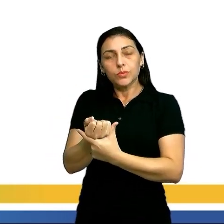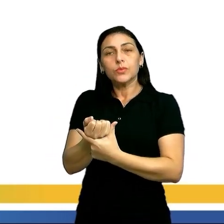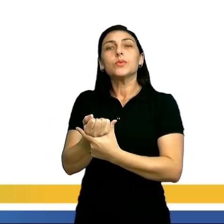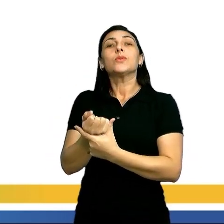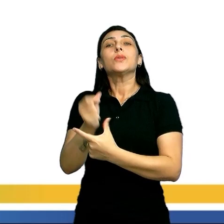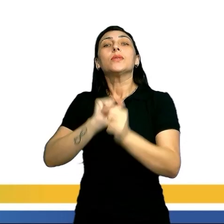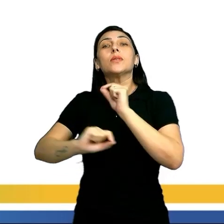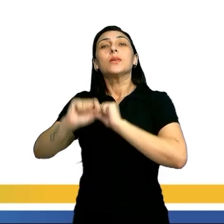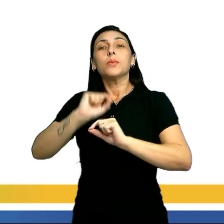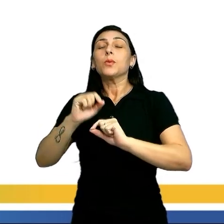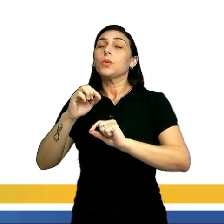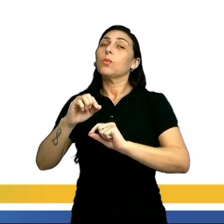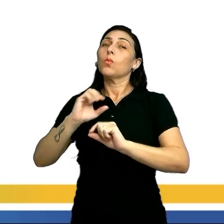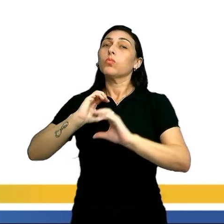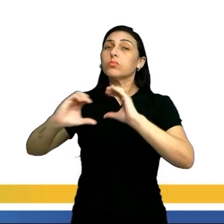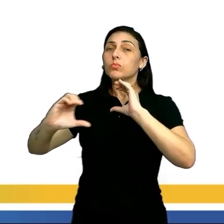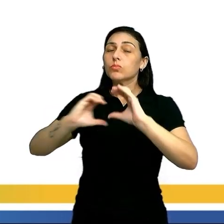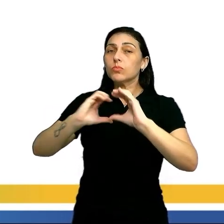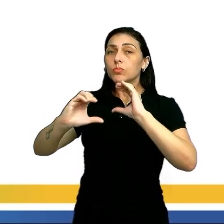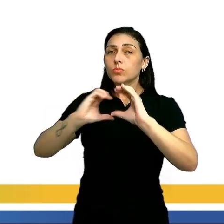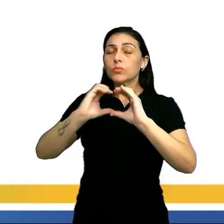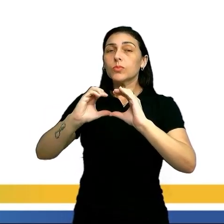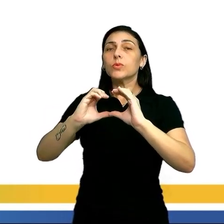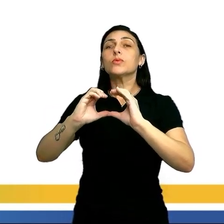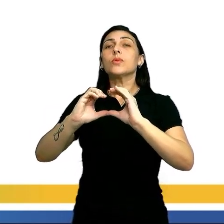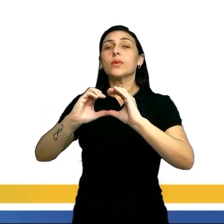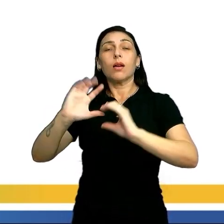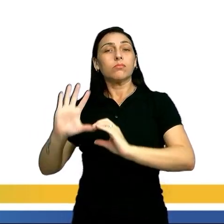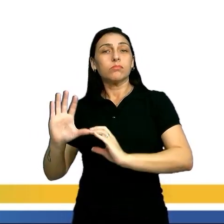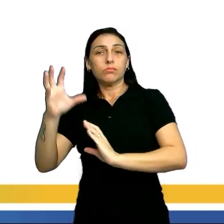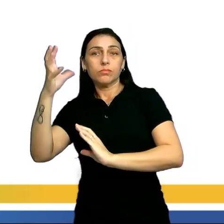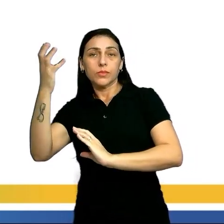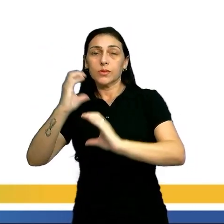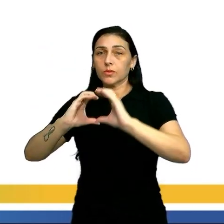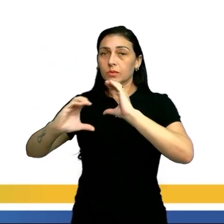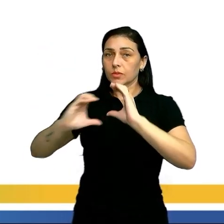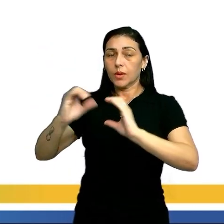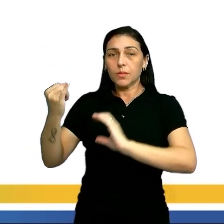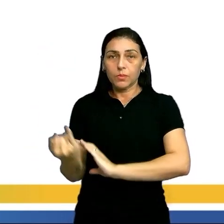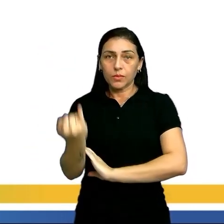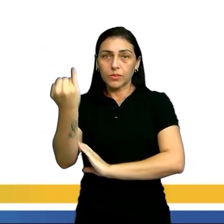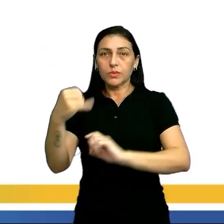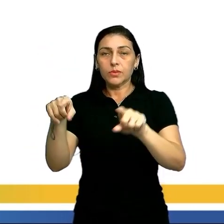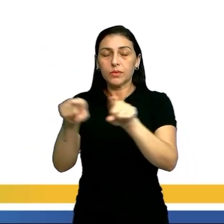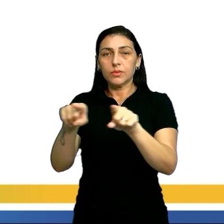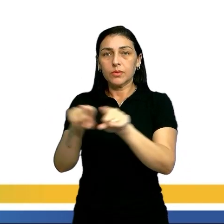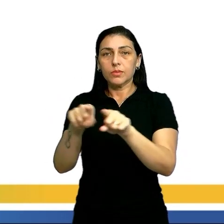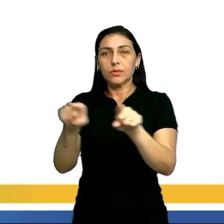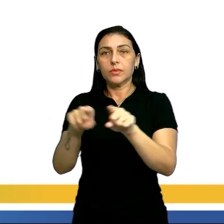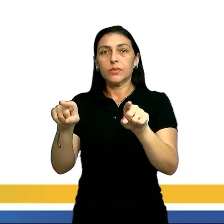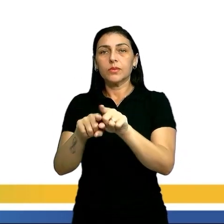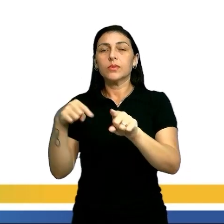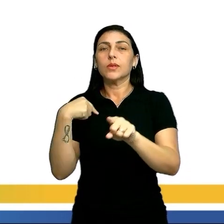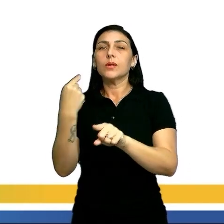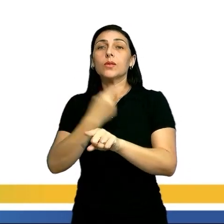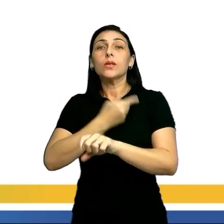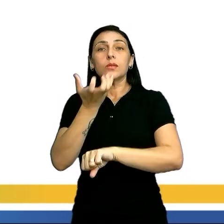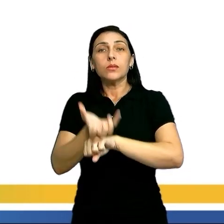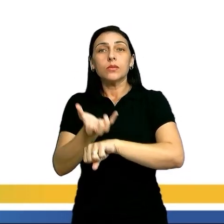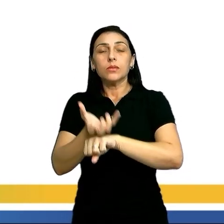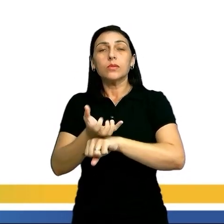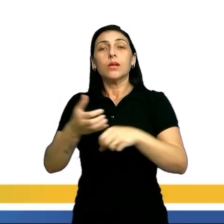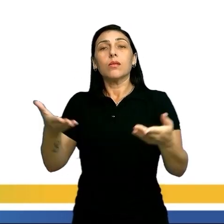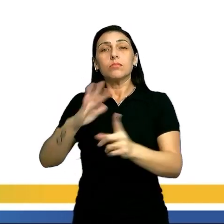o veículo, o meio ou o canal, ele é importante também na nossa disciplina